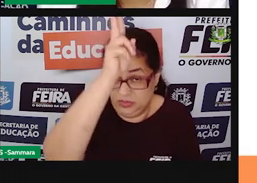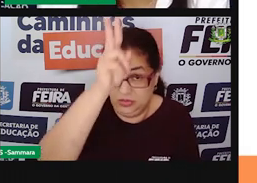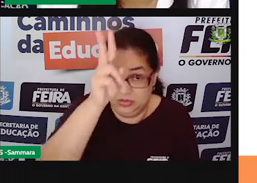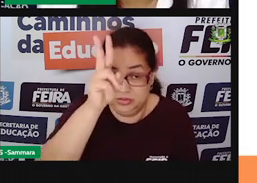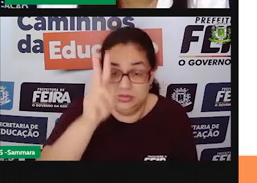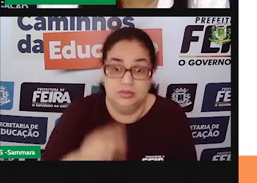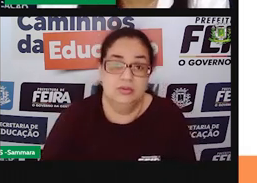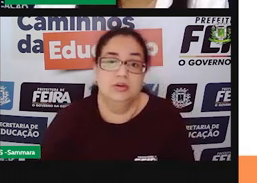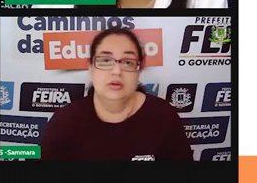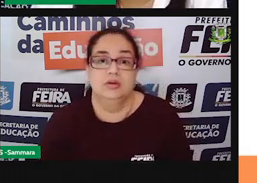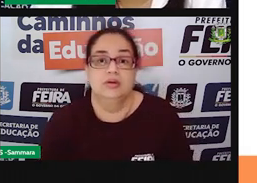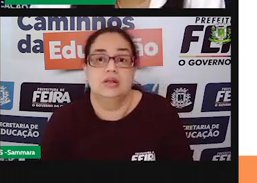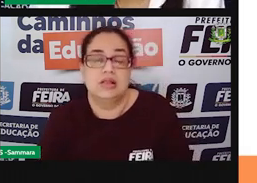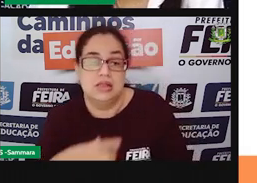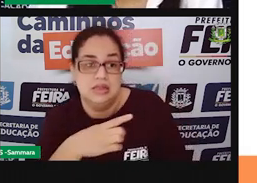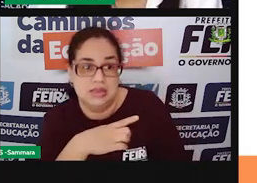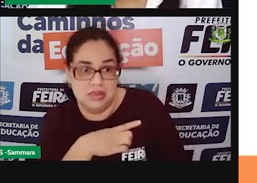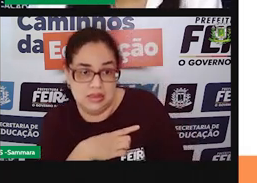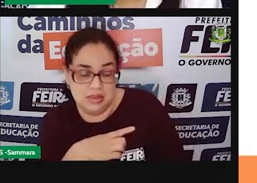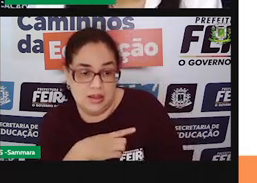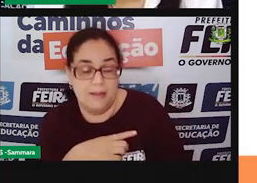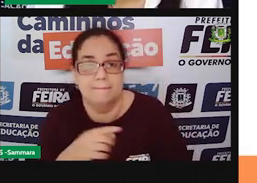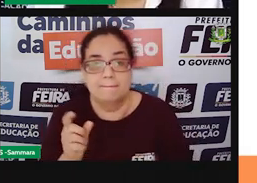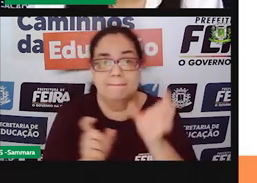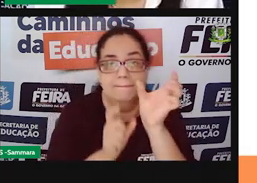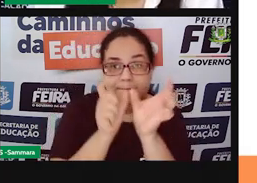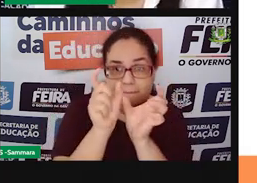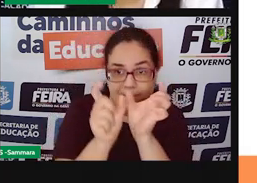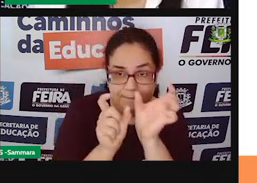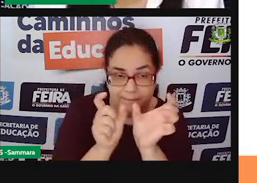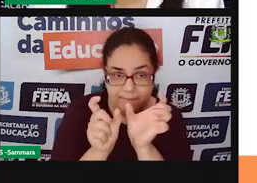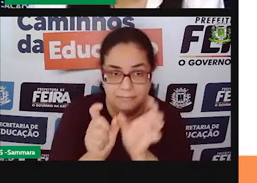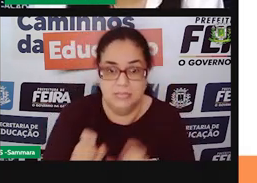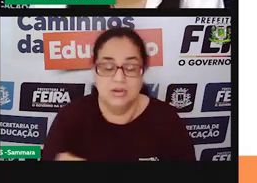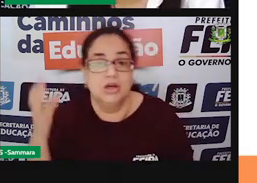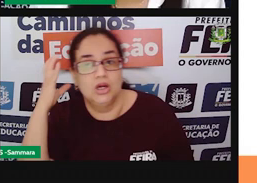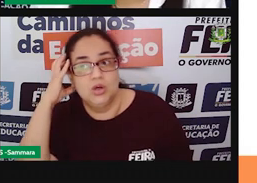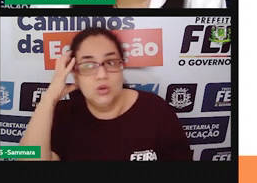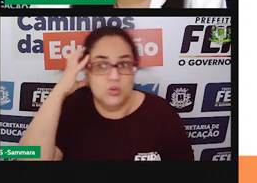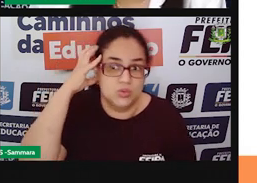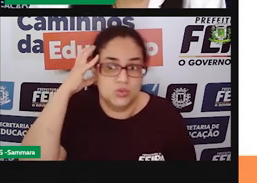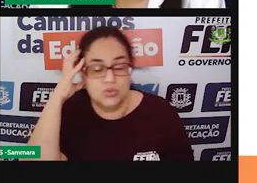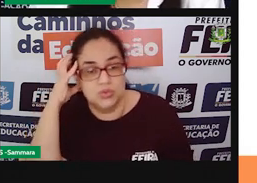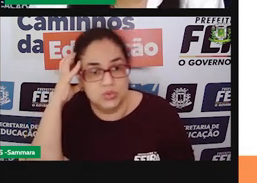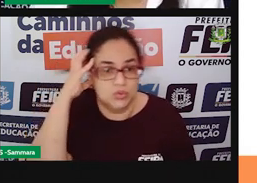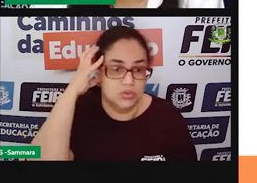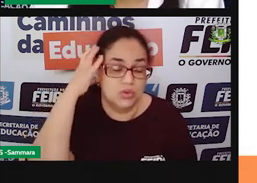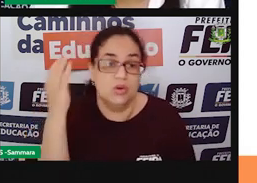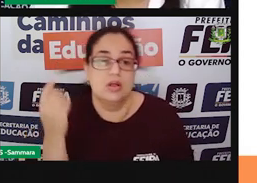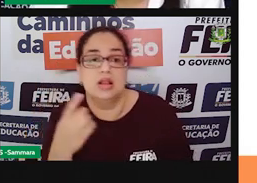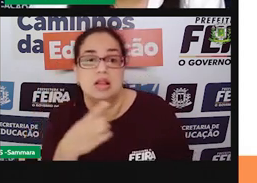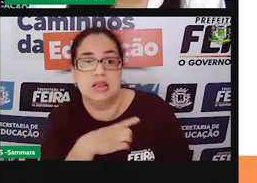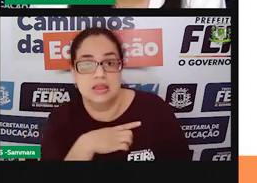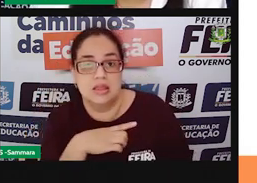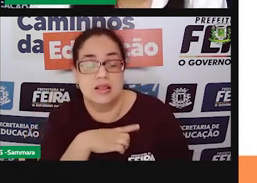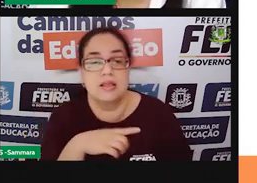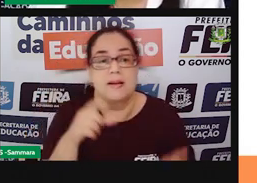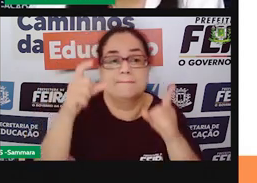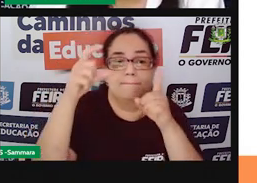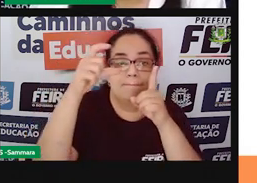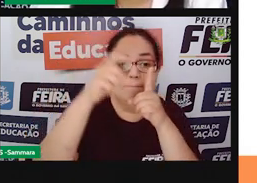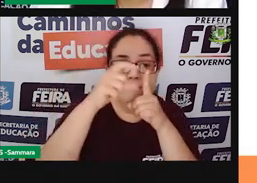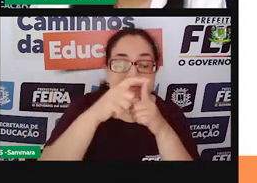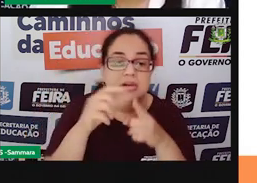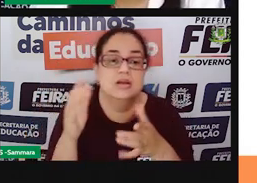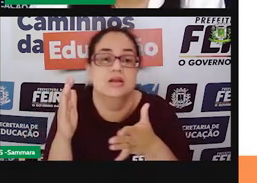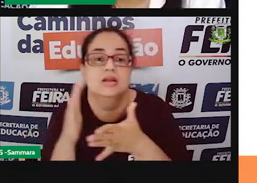mais expressiva quando a gente pronuncia a palavra. Então, esse som, isso vai interferir no som da palavra. Então, às vezes a